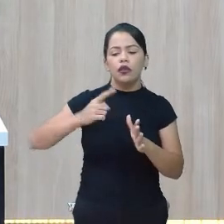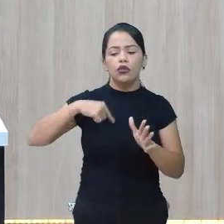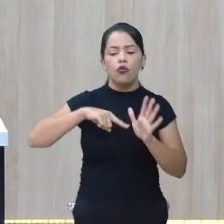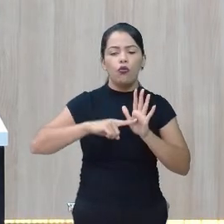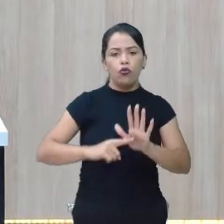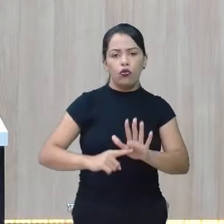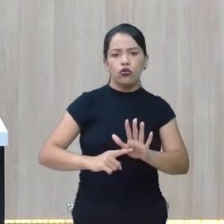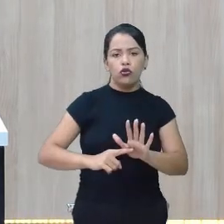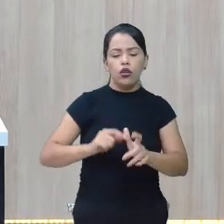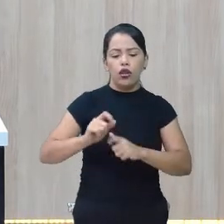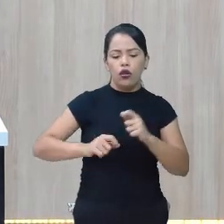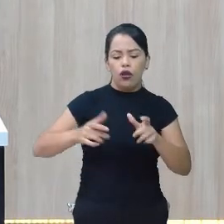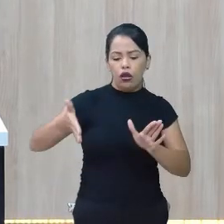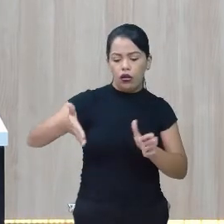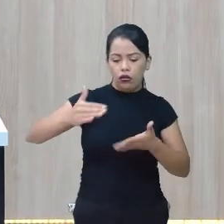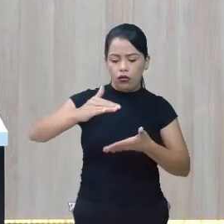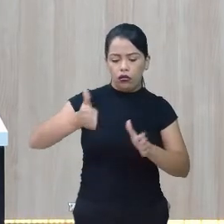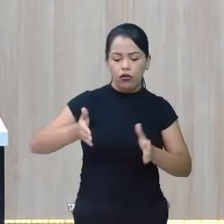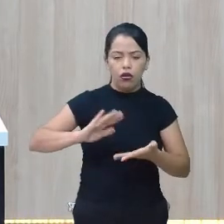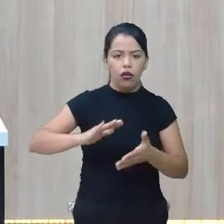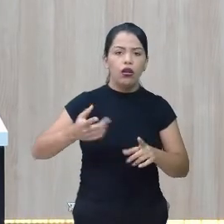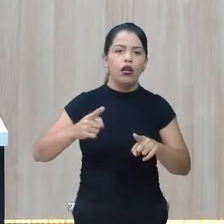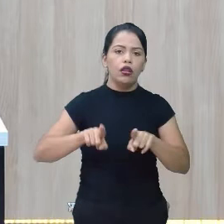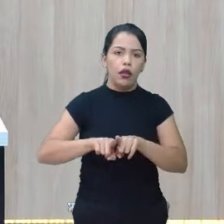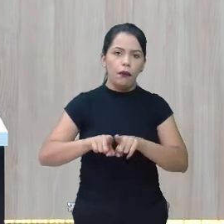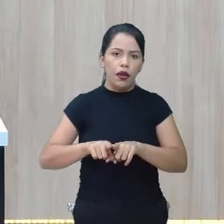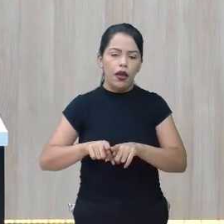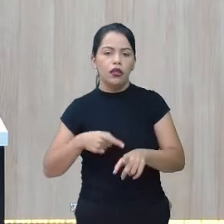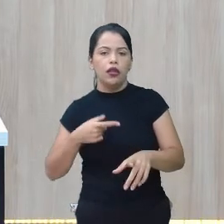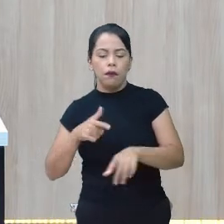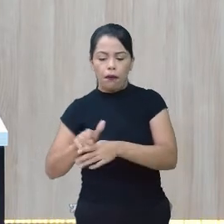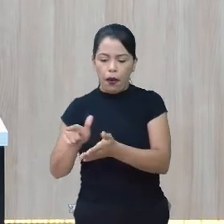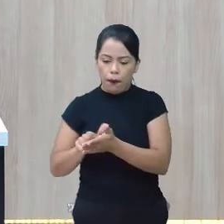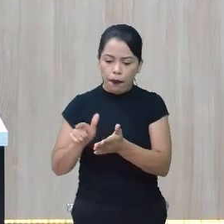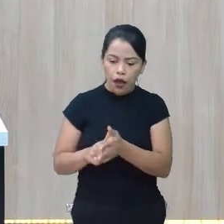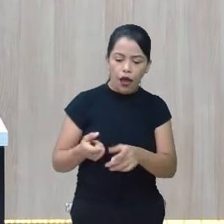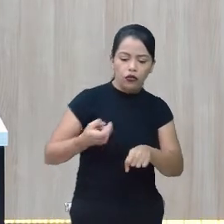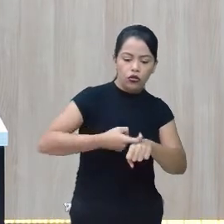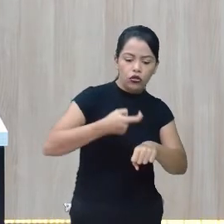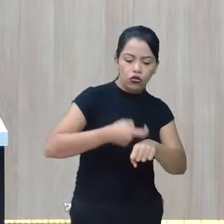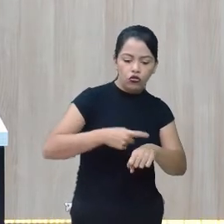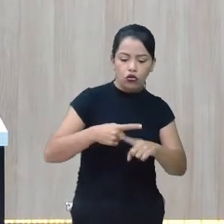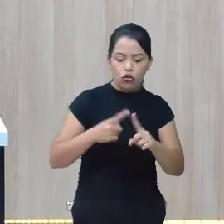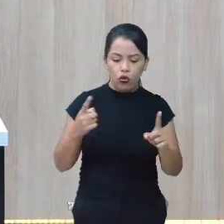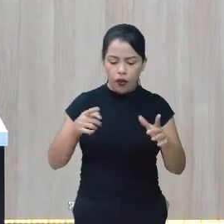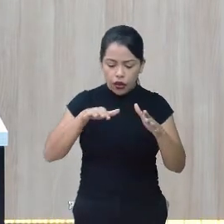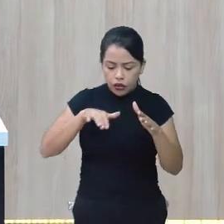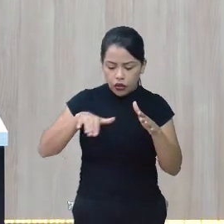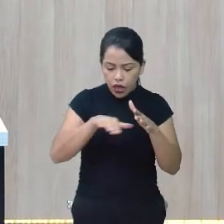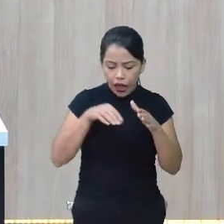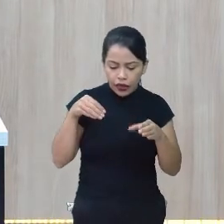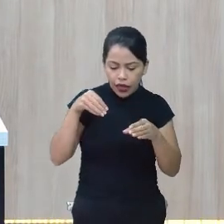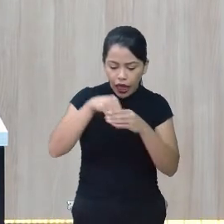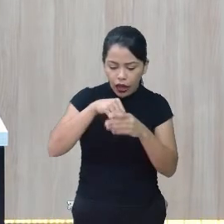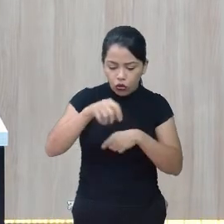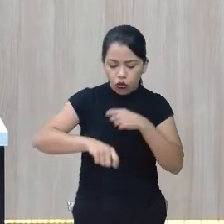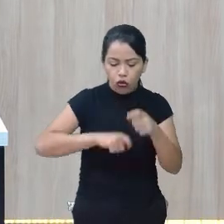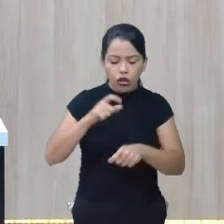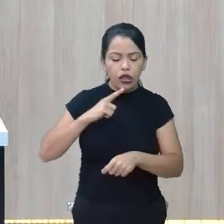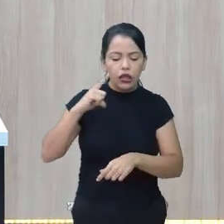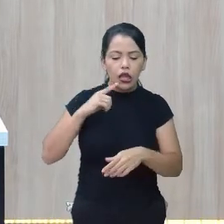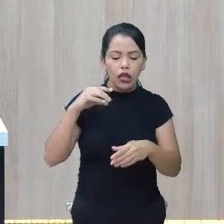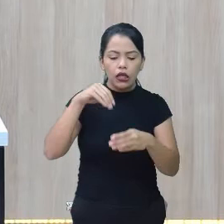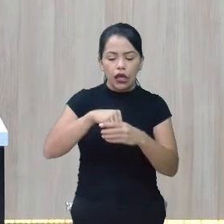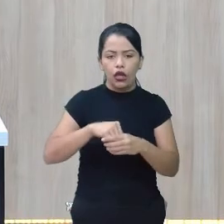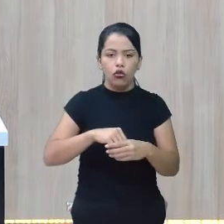de concreto, mostrei o tijolo e o espaço ali estava preenchido com areia, com barro, né?